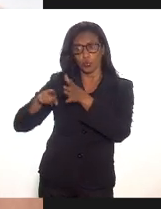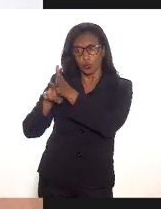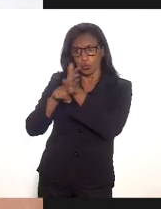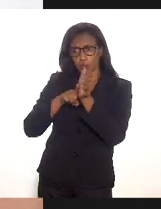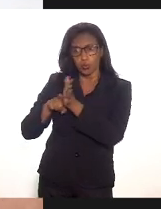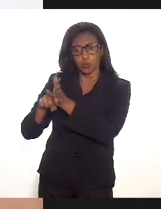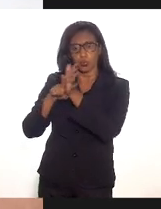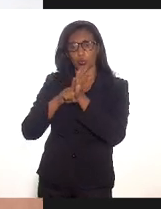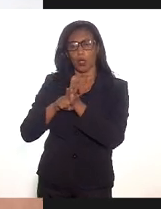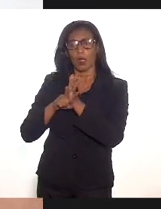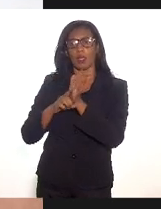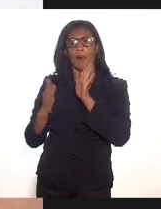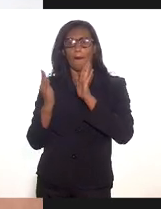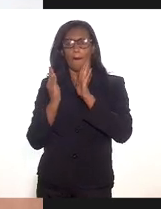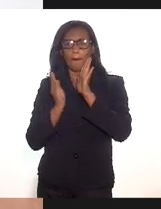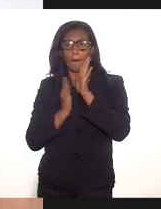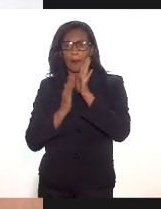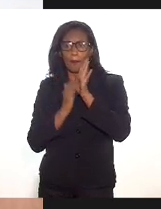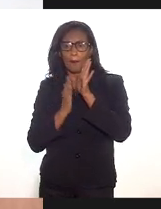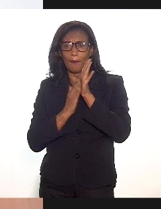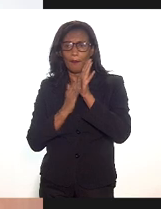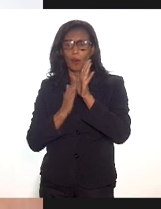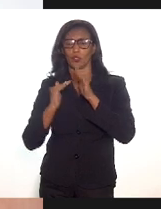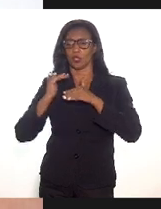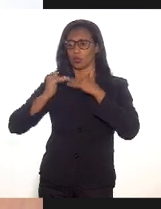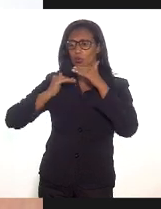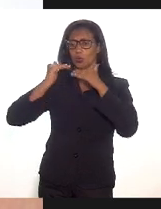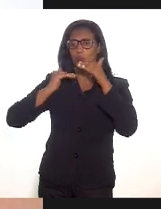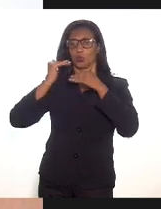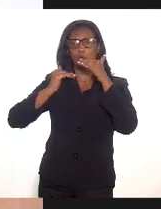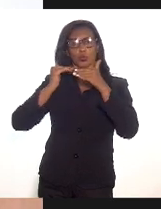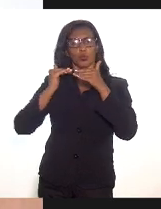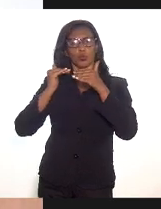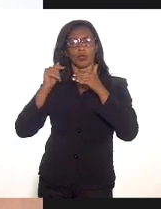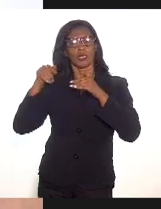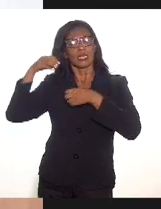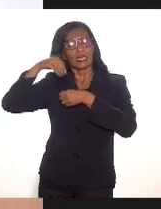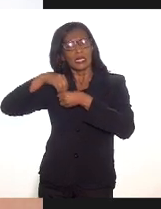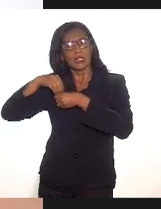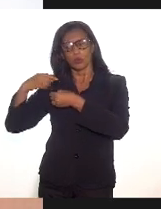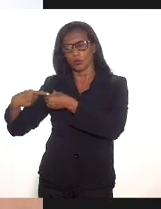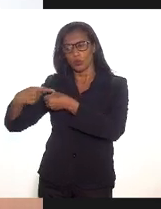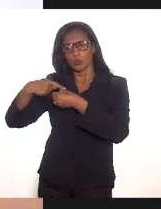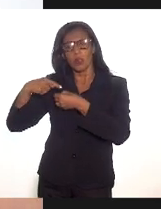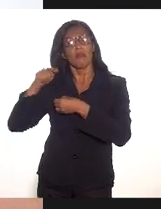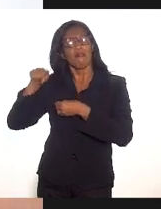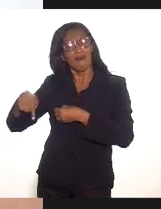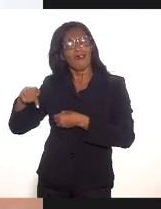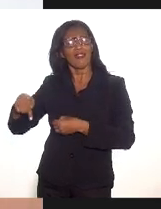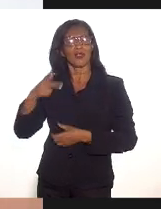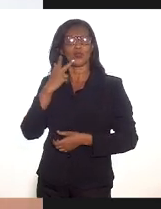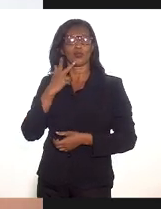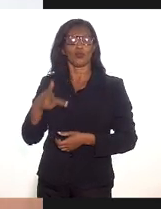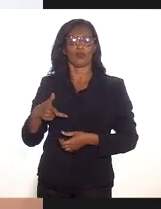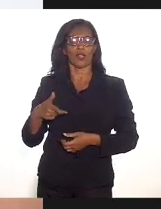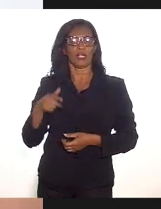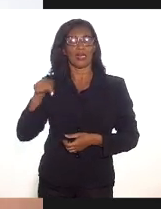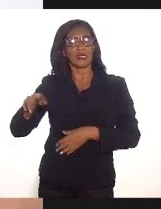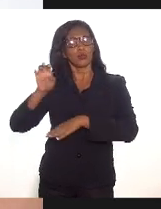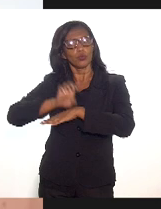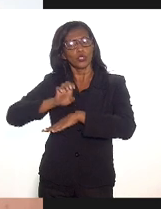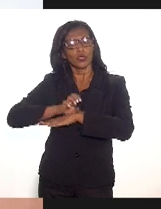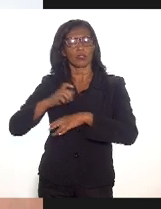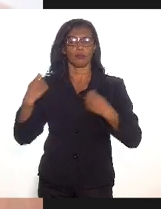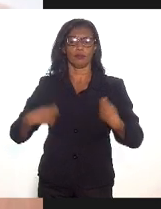faz propostas de um planejamento de desenvolvimento organizado para o município. É disso que eu estou falando e é disso que o Estado